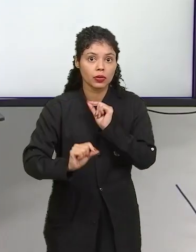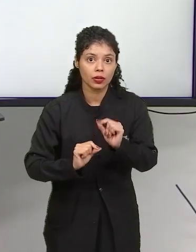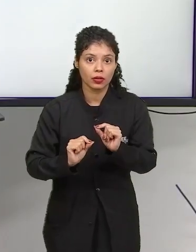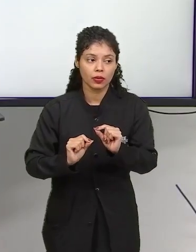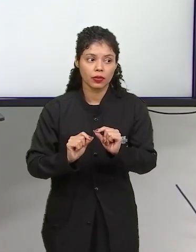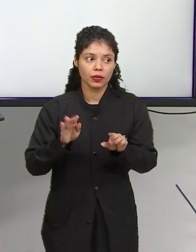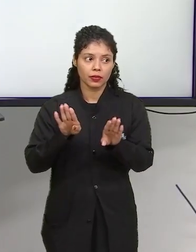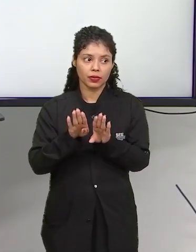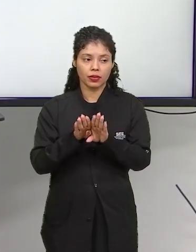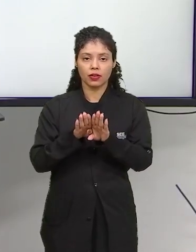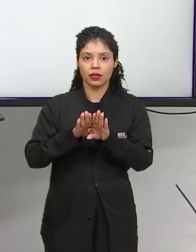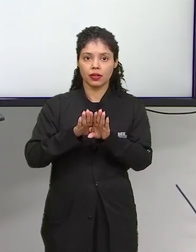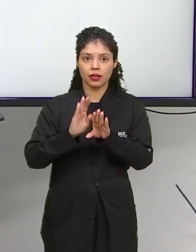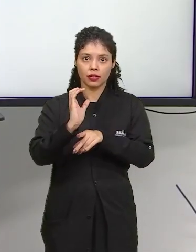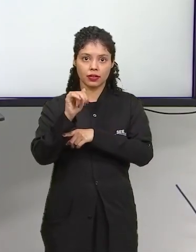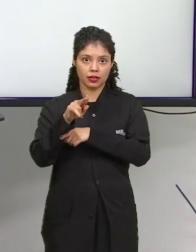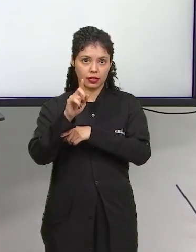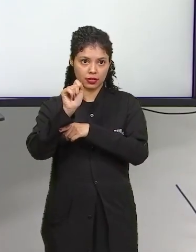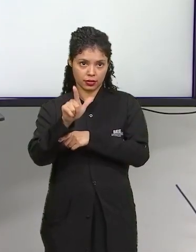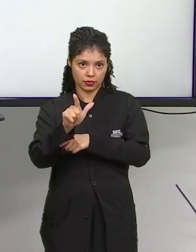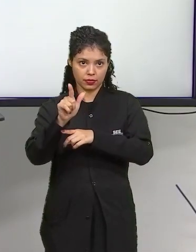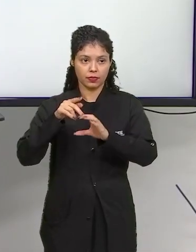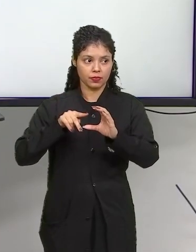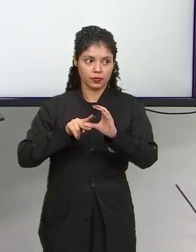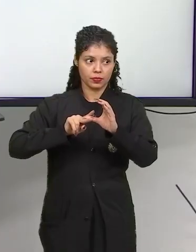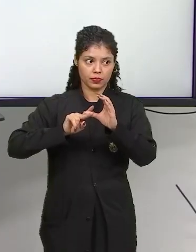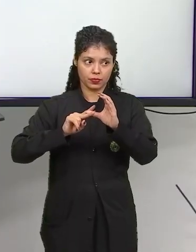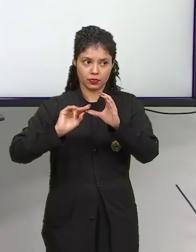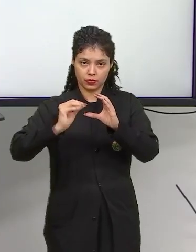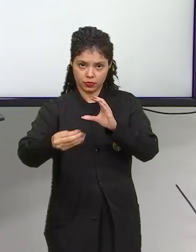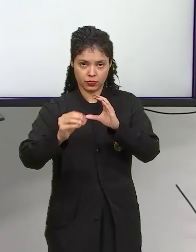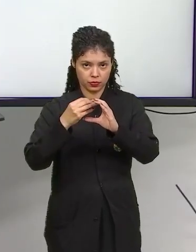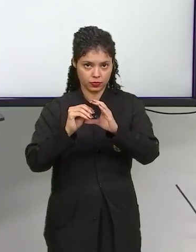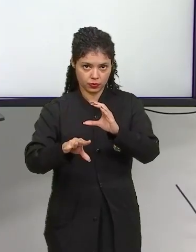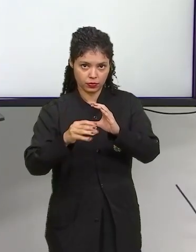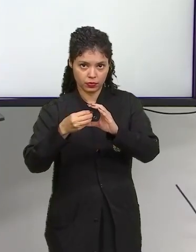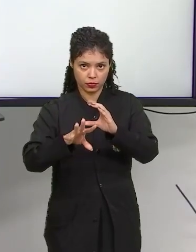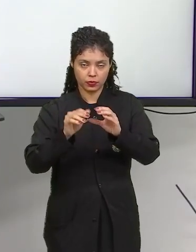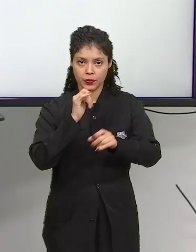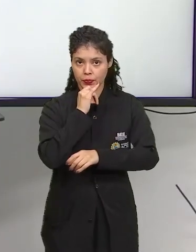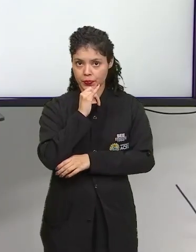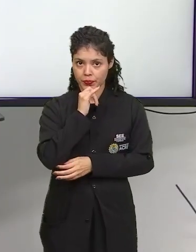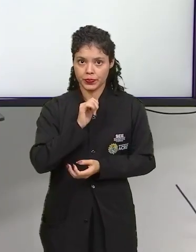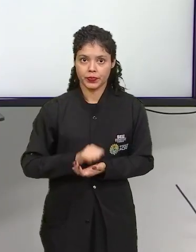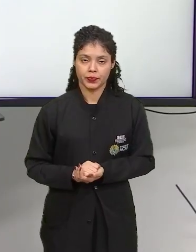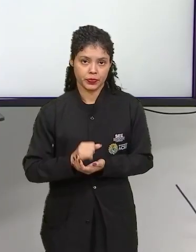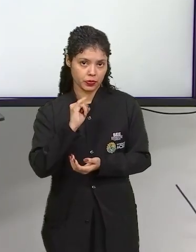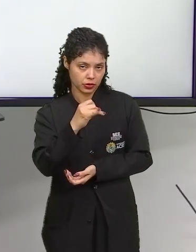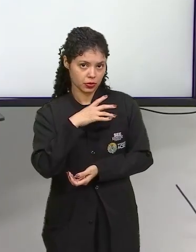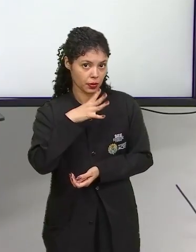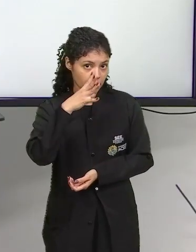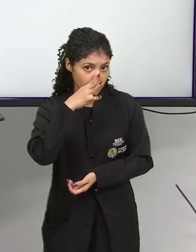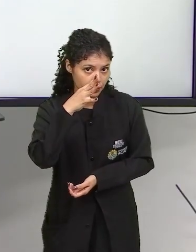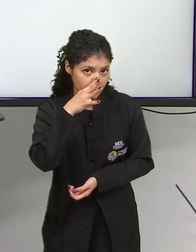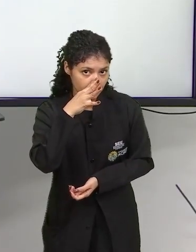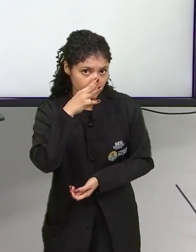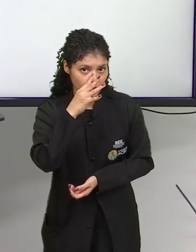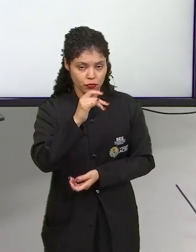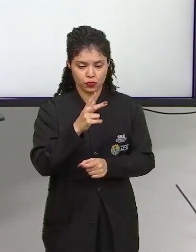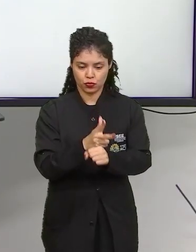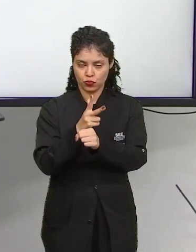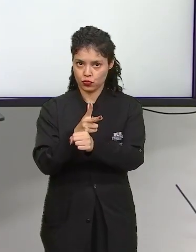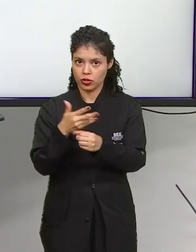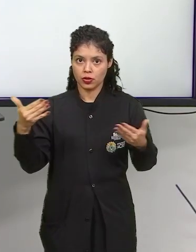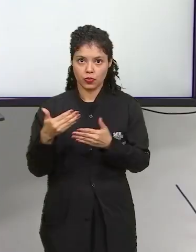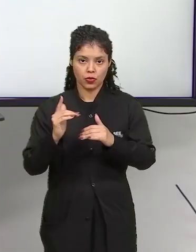um canal, que é o meio pelo qual essa mensagem é transmitida. Vamos dar um exemplo. Se eu estou assistindo a esse vídeo